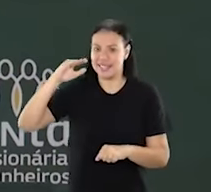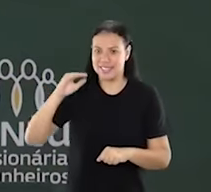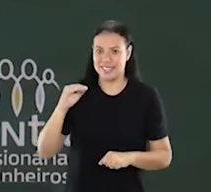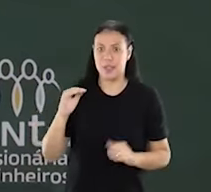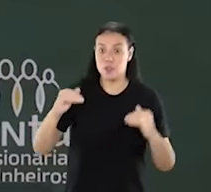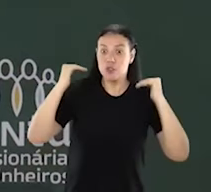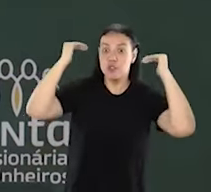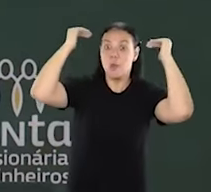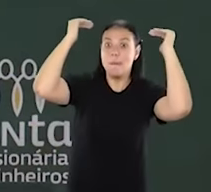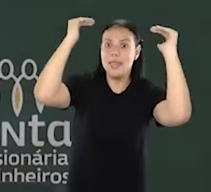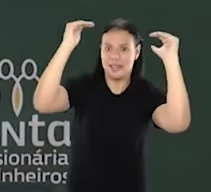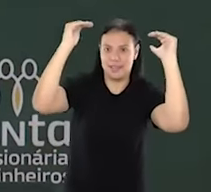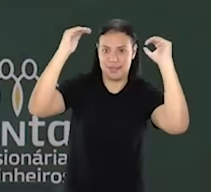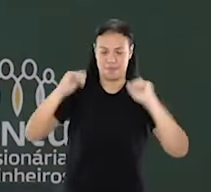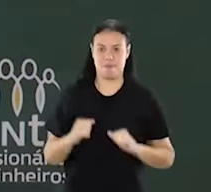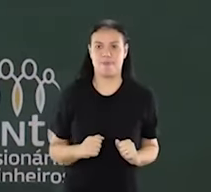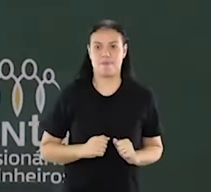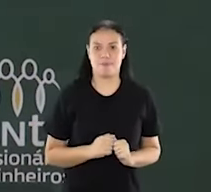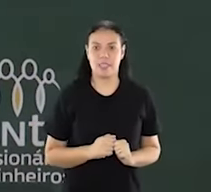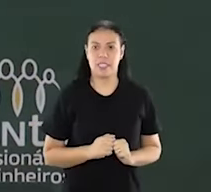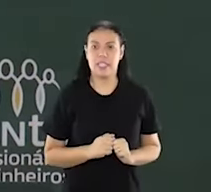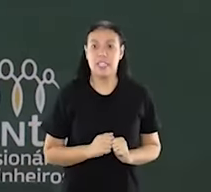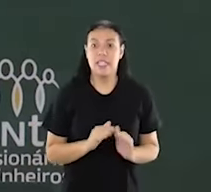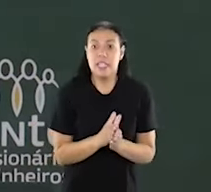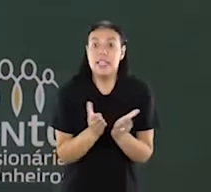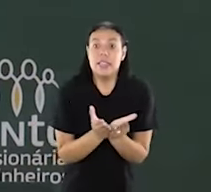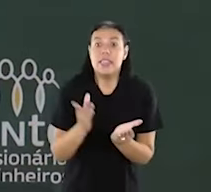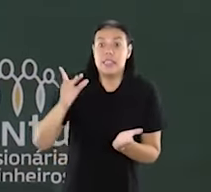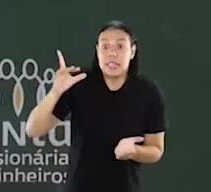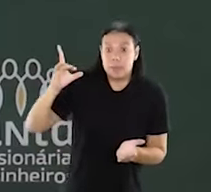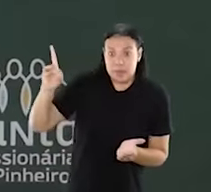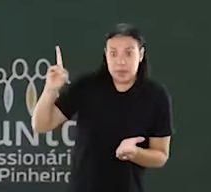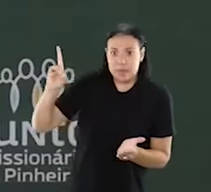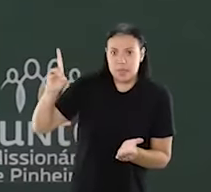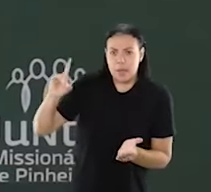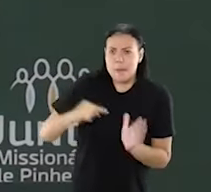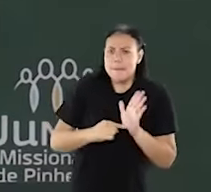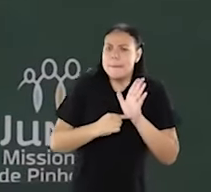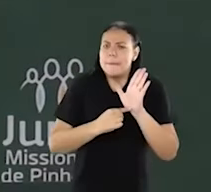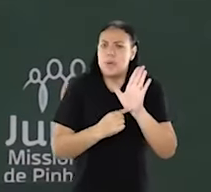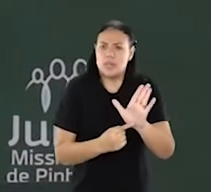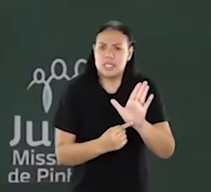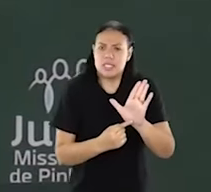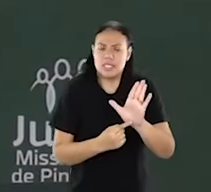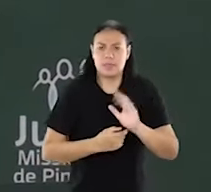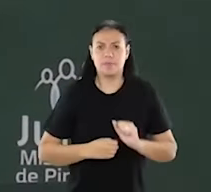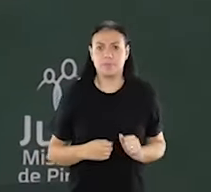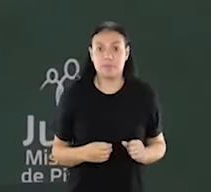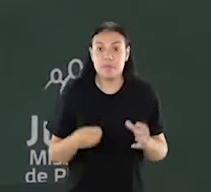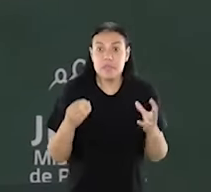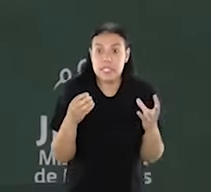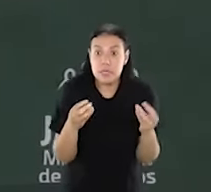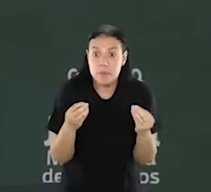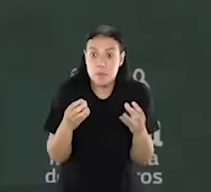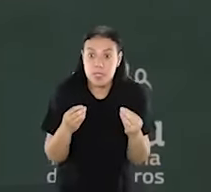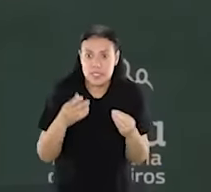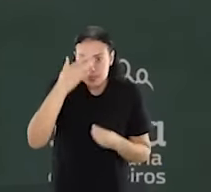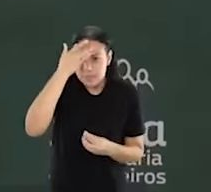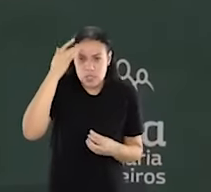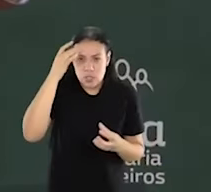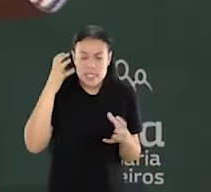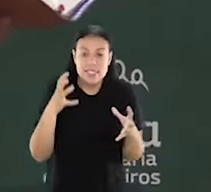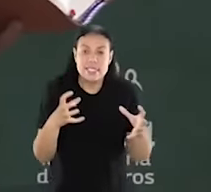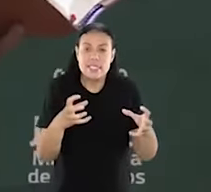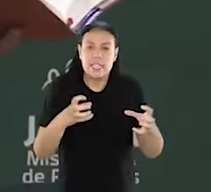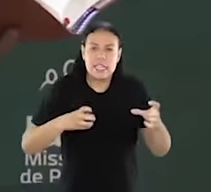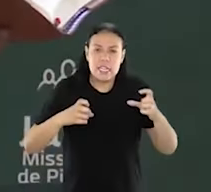Diz o texto bíblico aqui, que enquanto os grandes vultos da religião judaica tramavam a prisão de